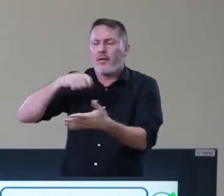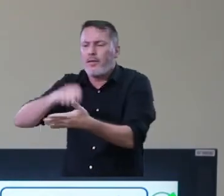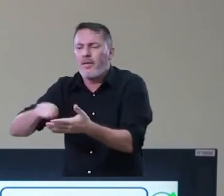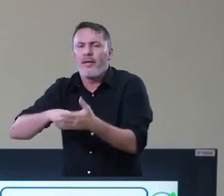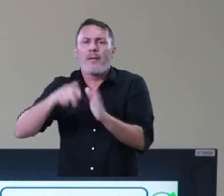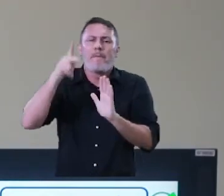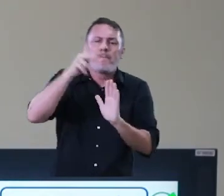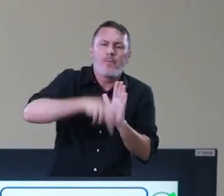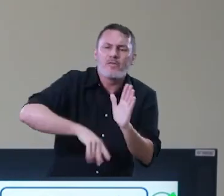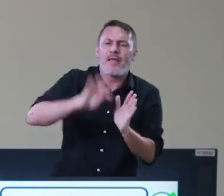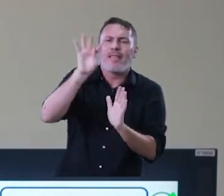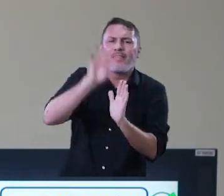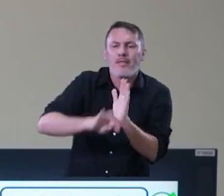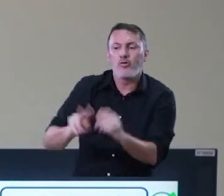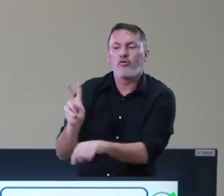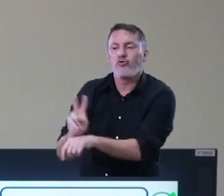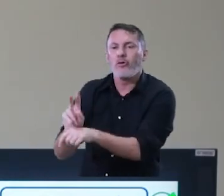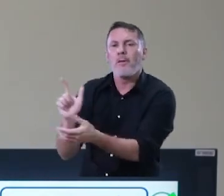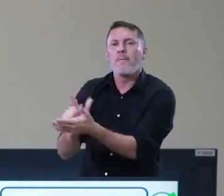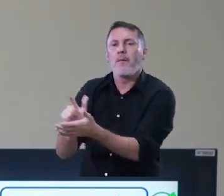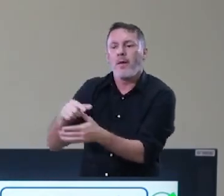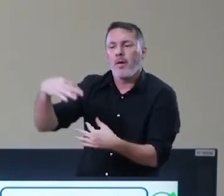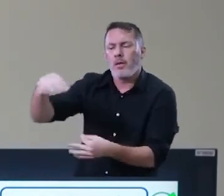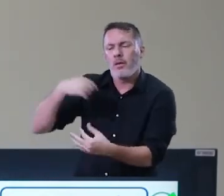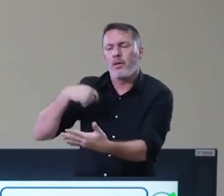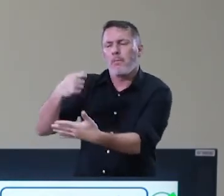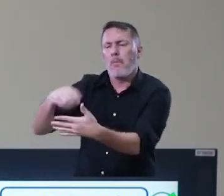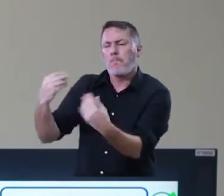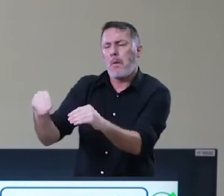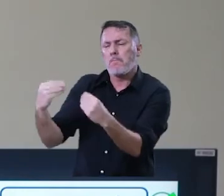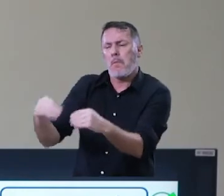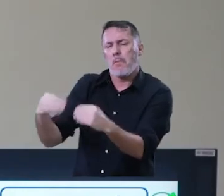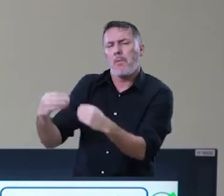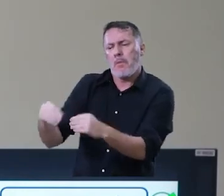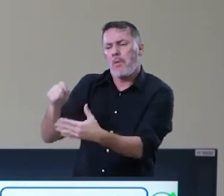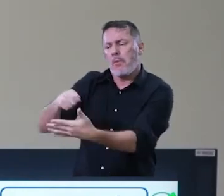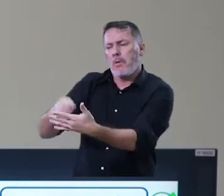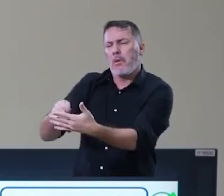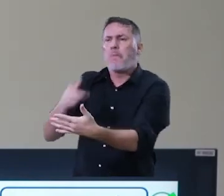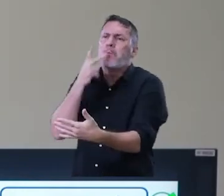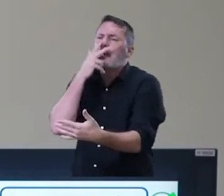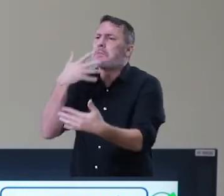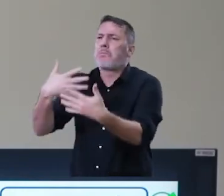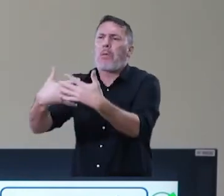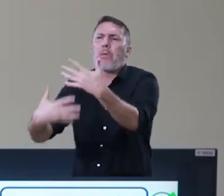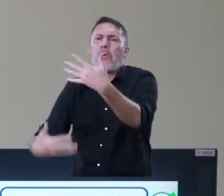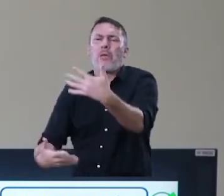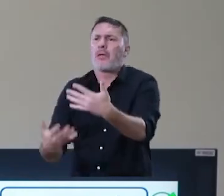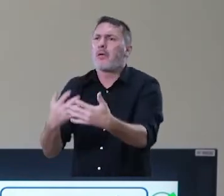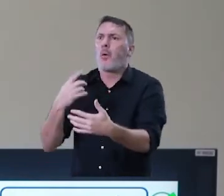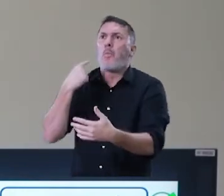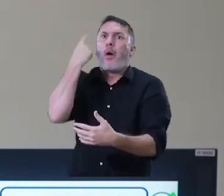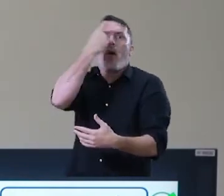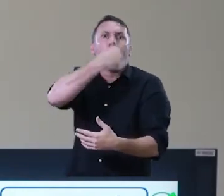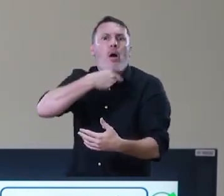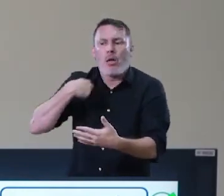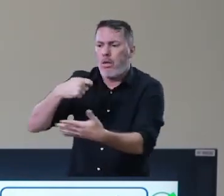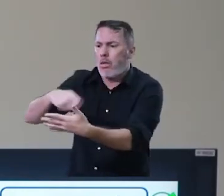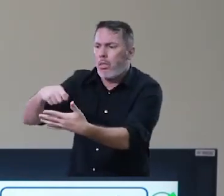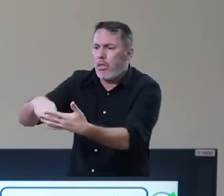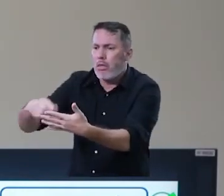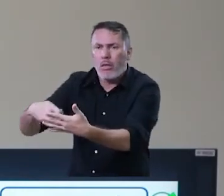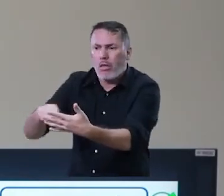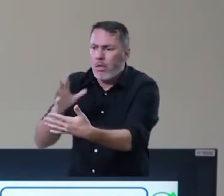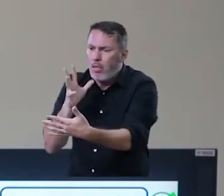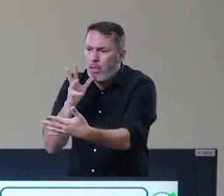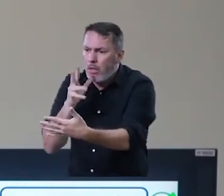você trabalhou no projeto de texto, tudo aquilo que você trabalhou no rascunho, naquele tempo que você ficou ali, 50, 60 minutos, não sei,